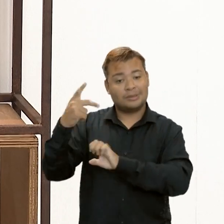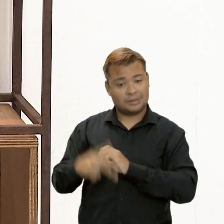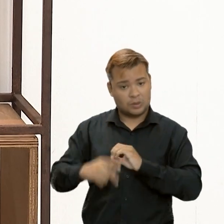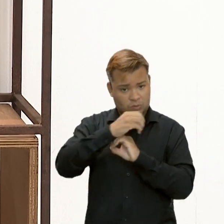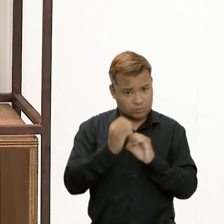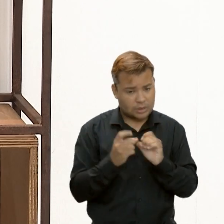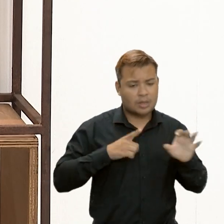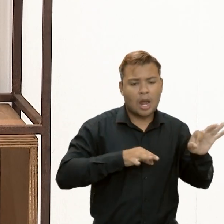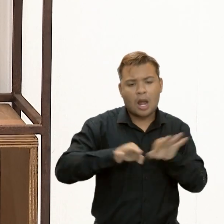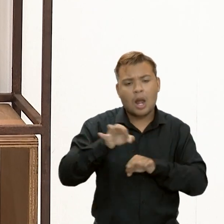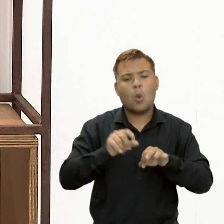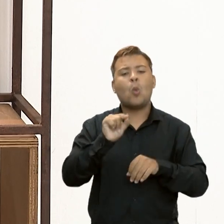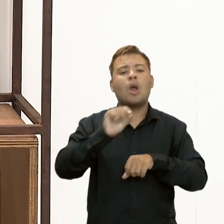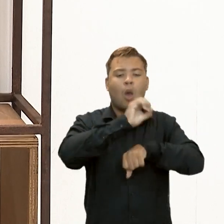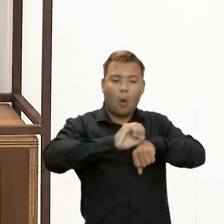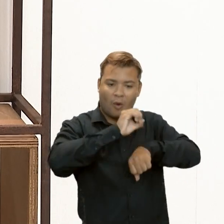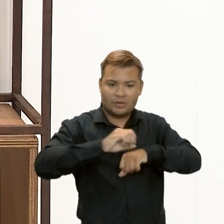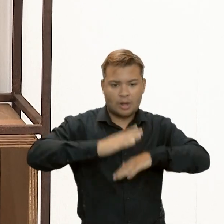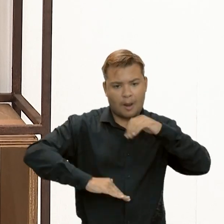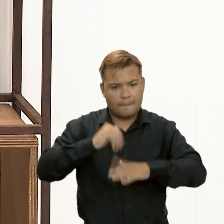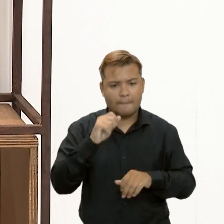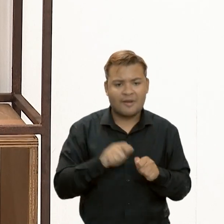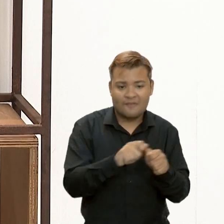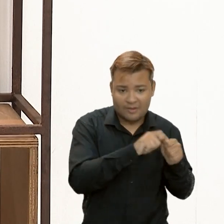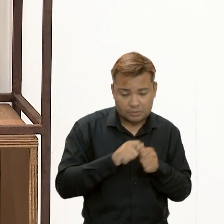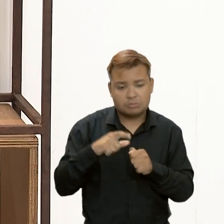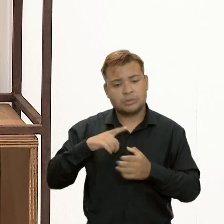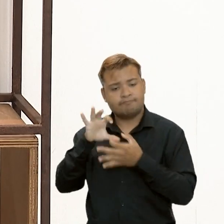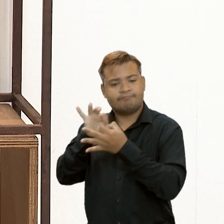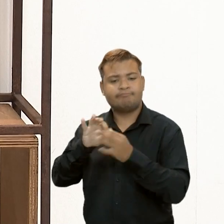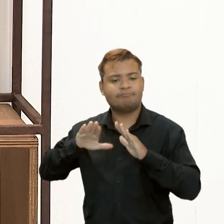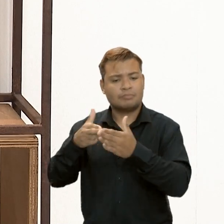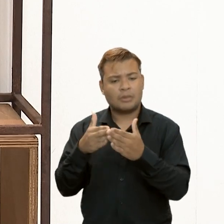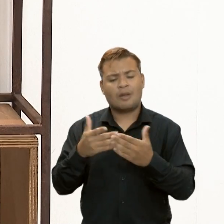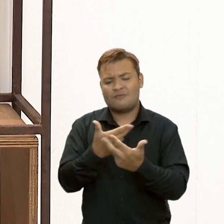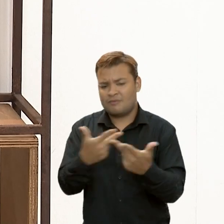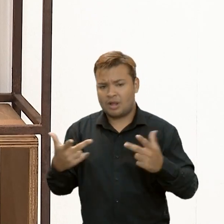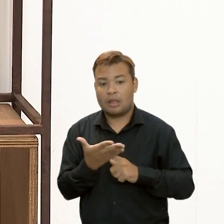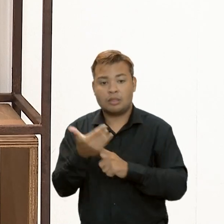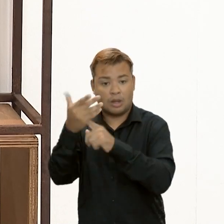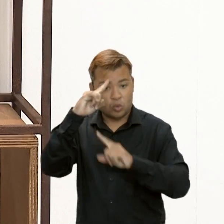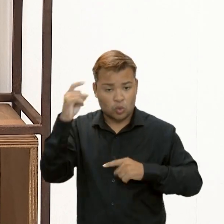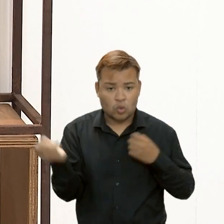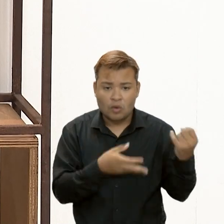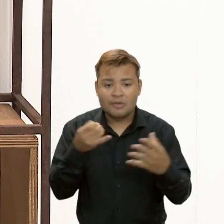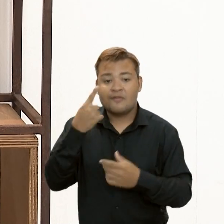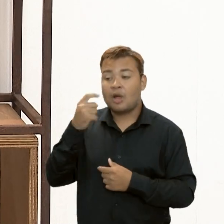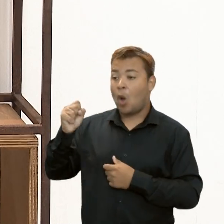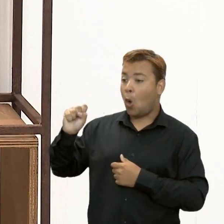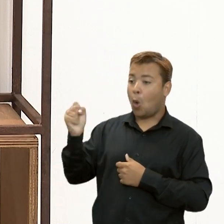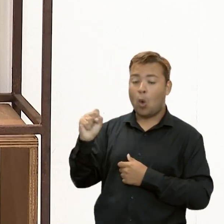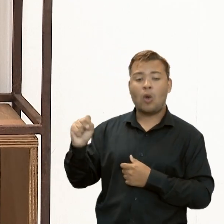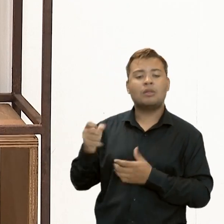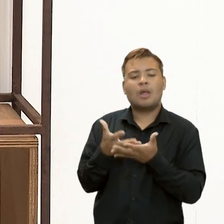uma oficina Maker, que desenvolve diversas atividades na área de tecnologia e inovação. Nós vamos conferir como é que foi a 8ª